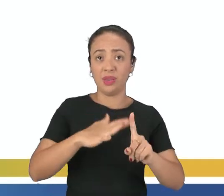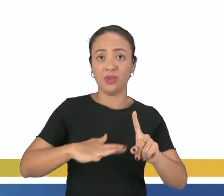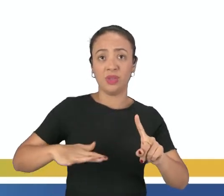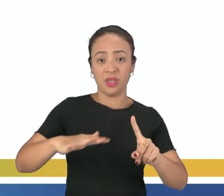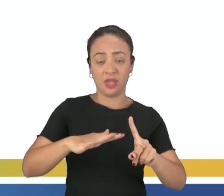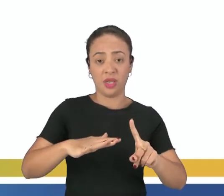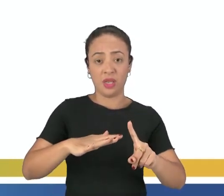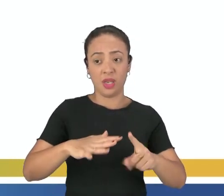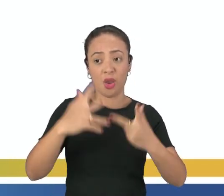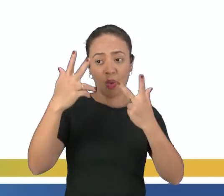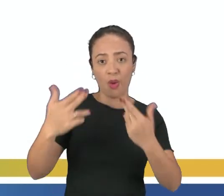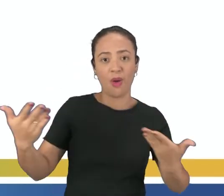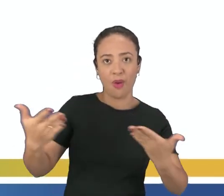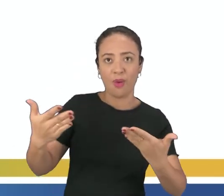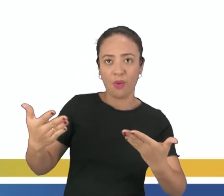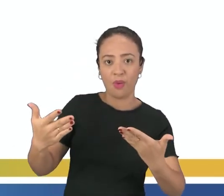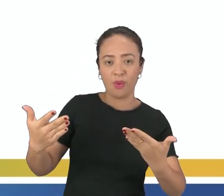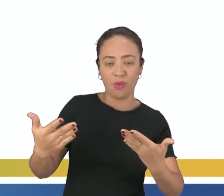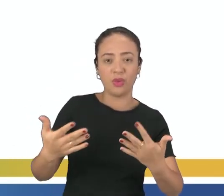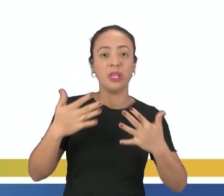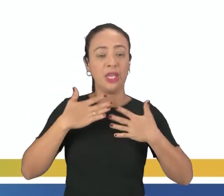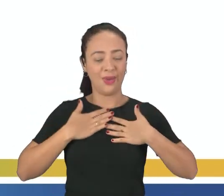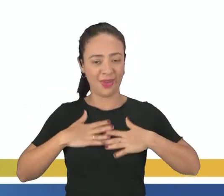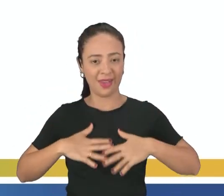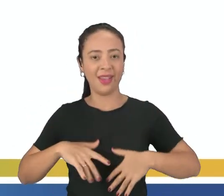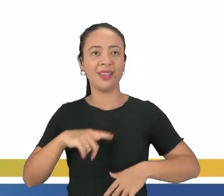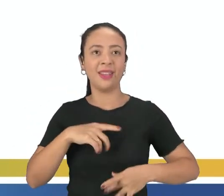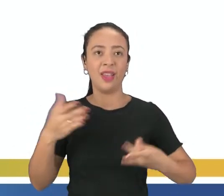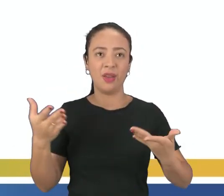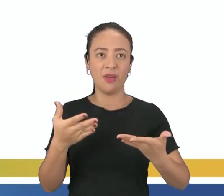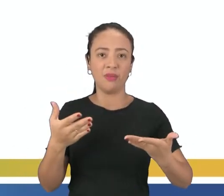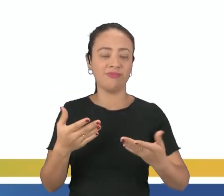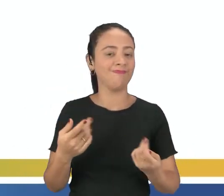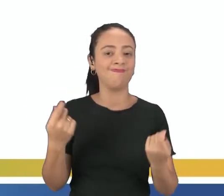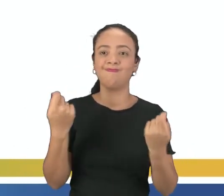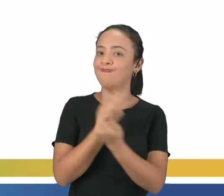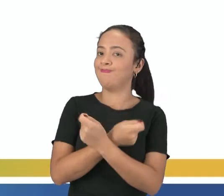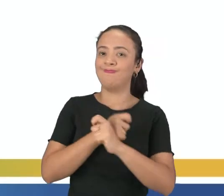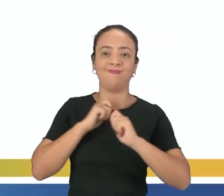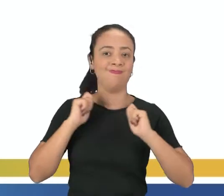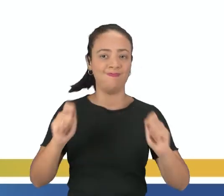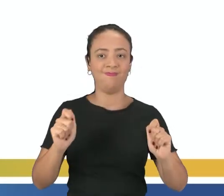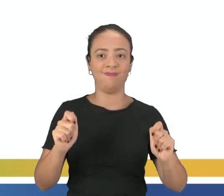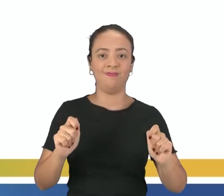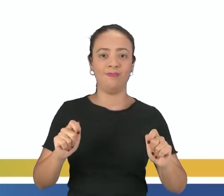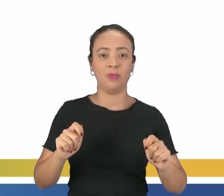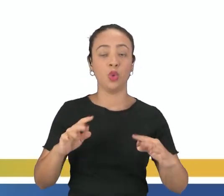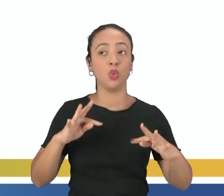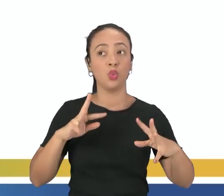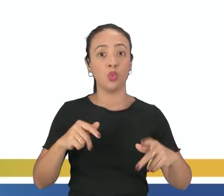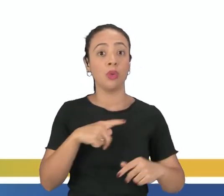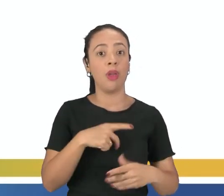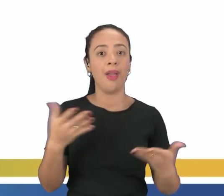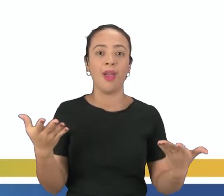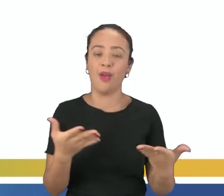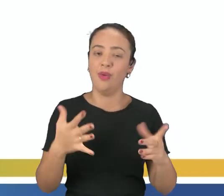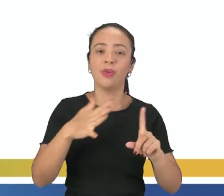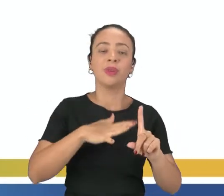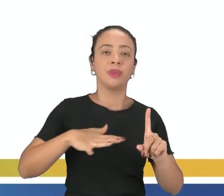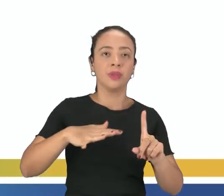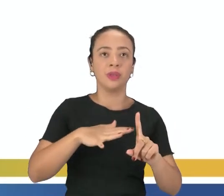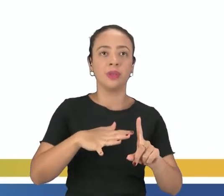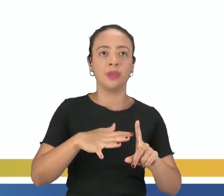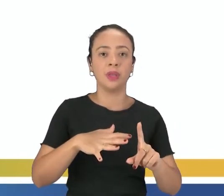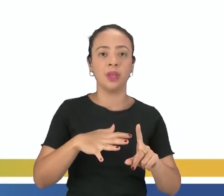a sociedade como a conhecemos hoje e o conforto que usufruímos não seria possível. Então, todo o conforto que